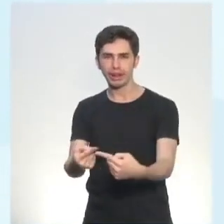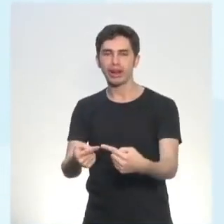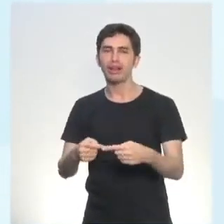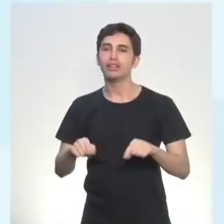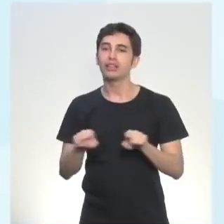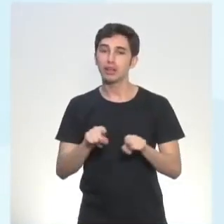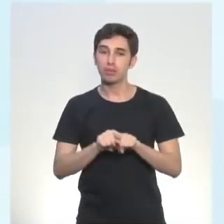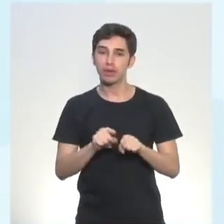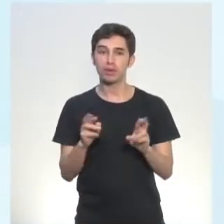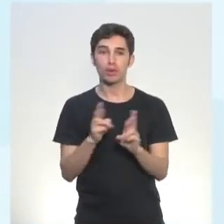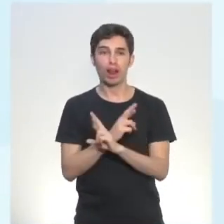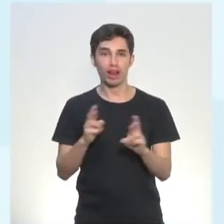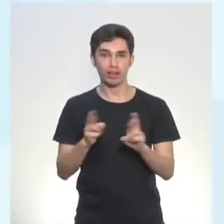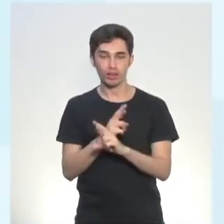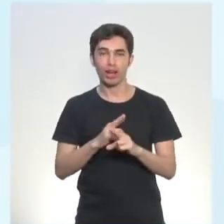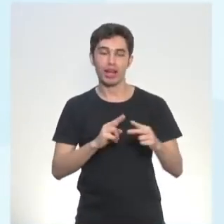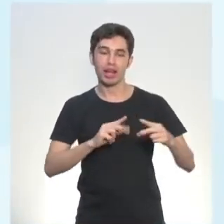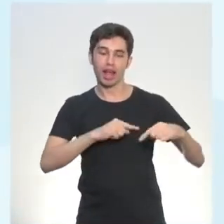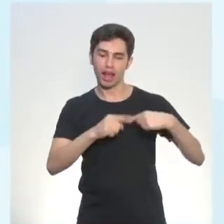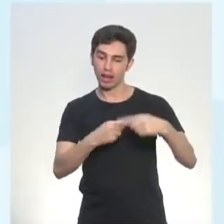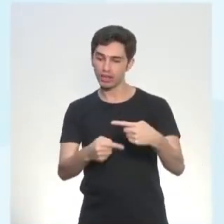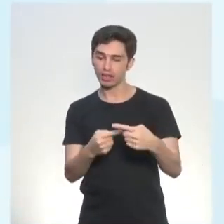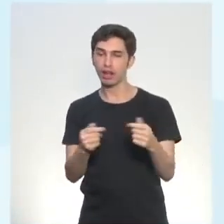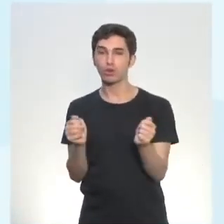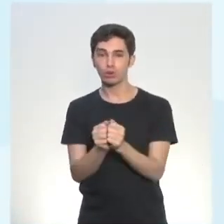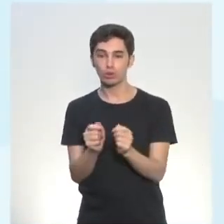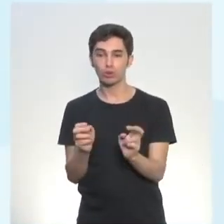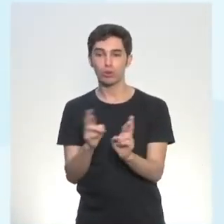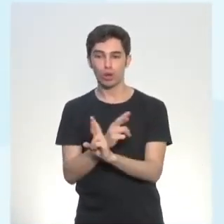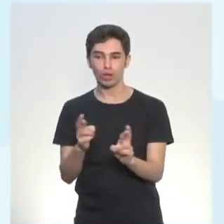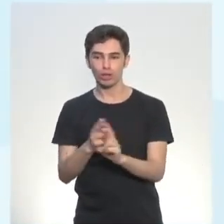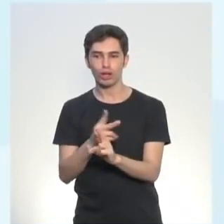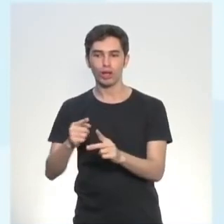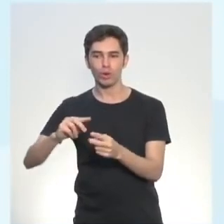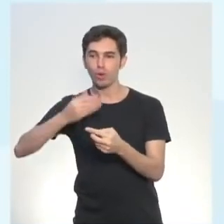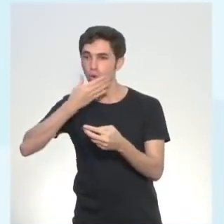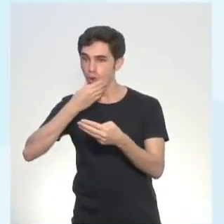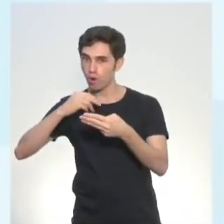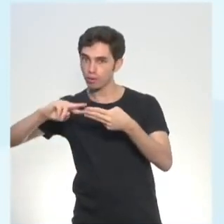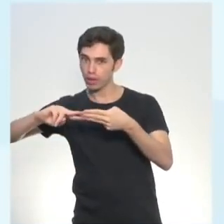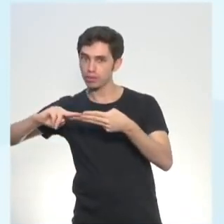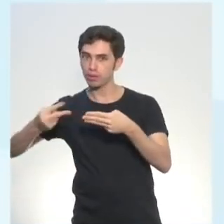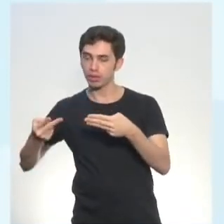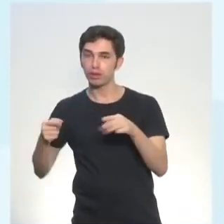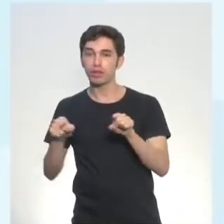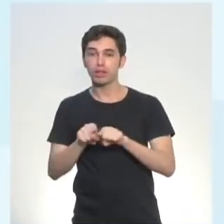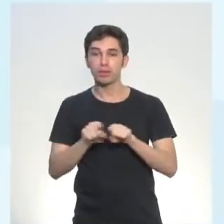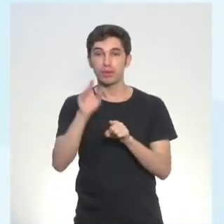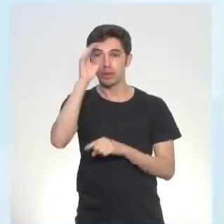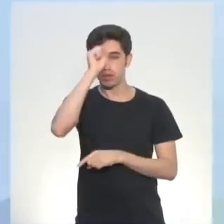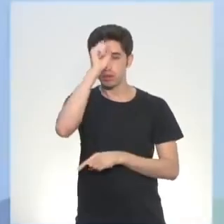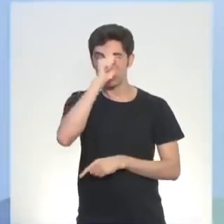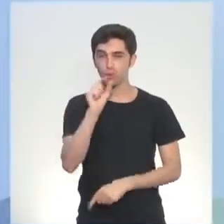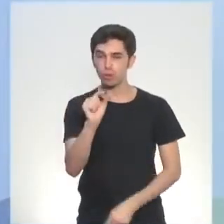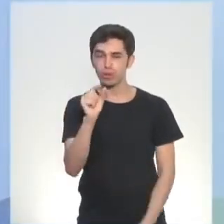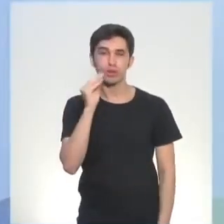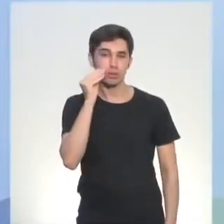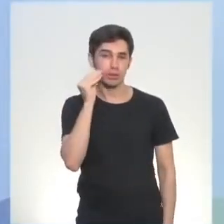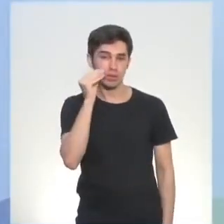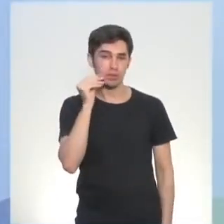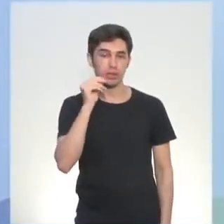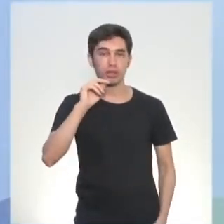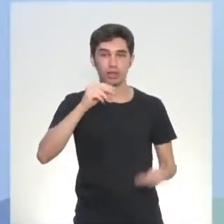né, relacionar Mendel e a hereditariedade, vamos ver um pouquinho dos experimentos de Mendel e quais foram as conclusões que